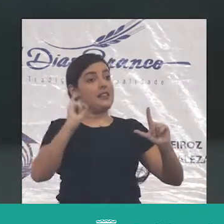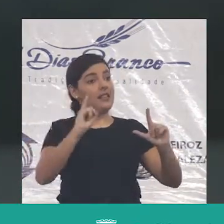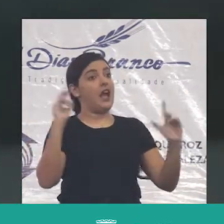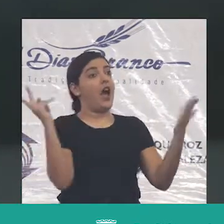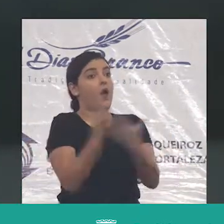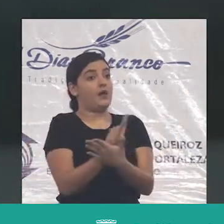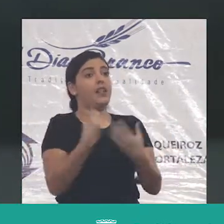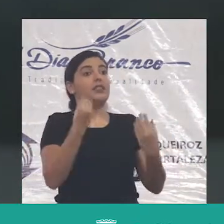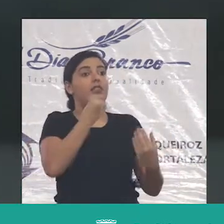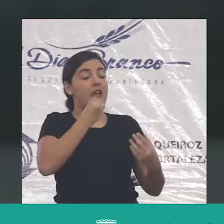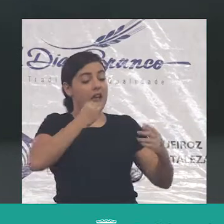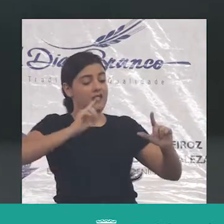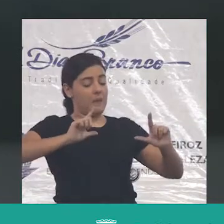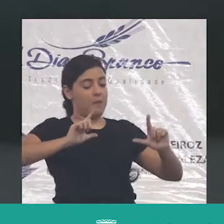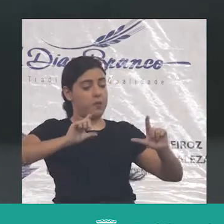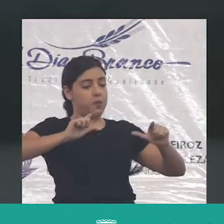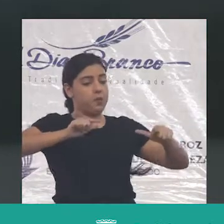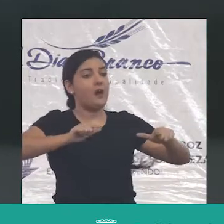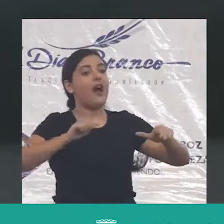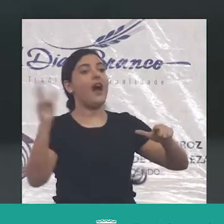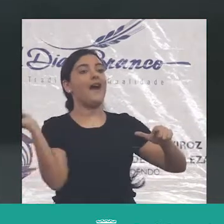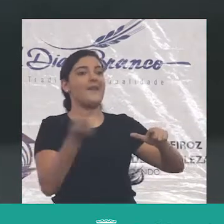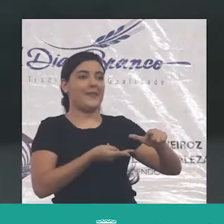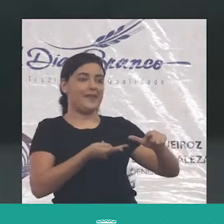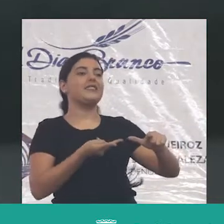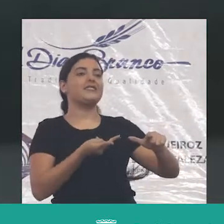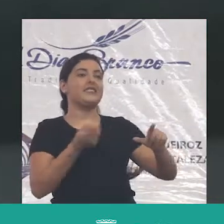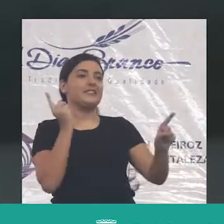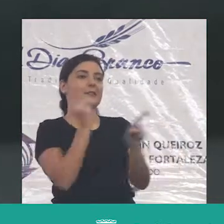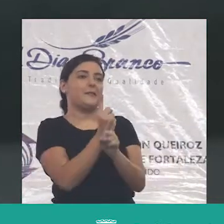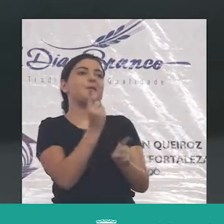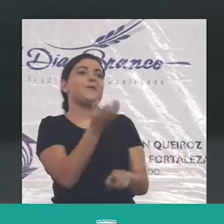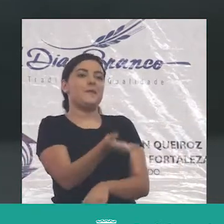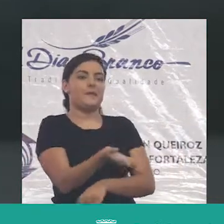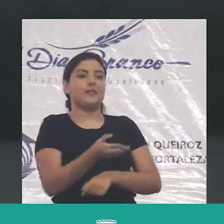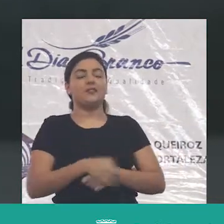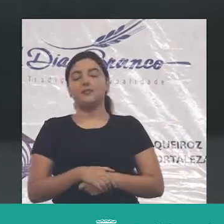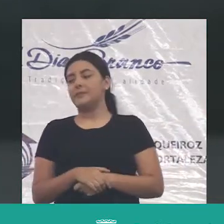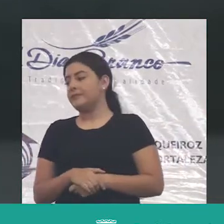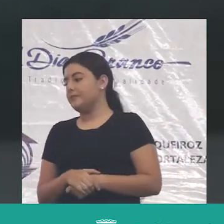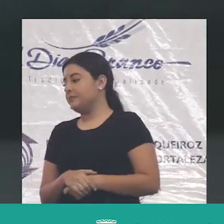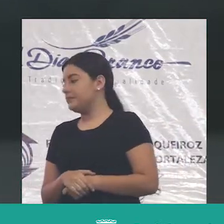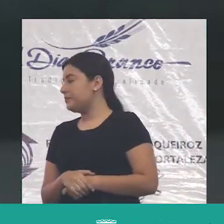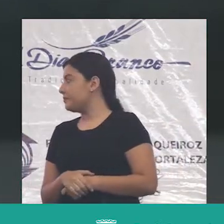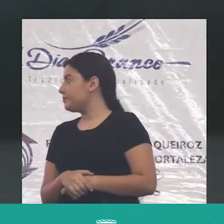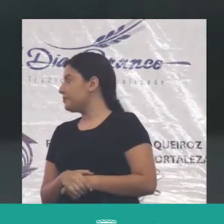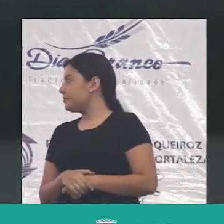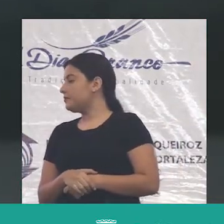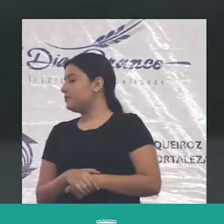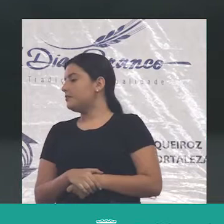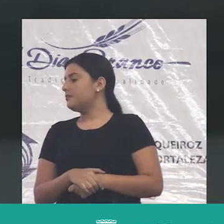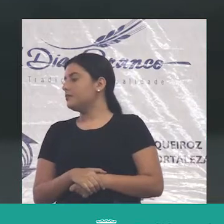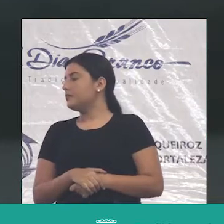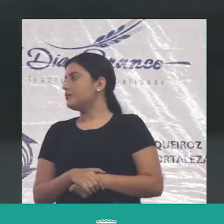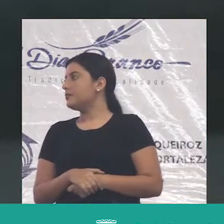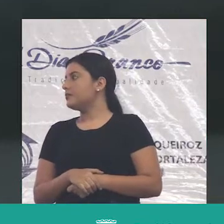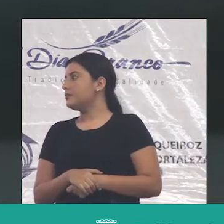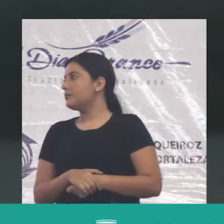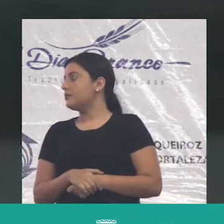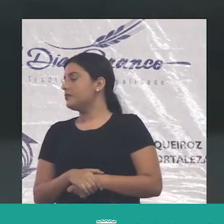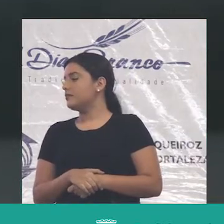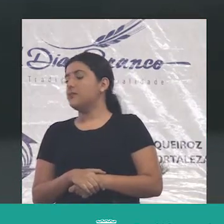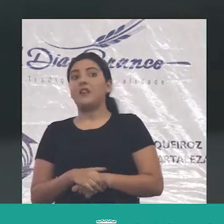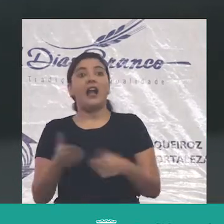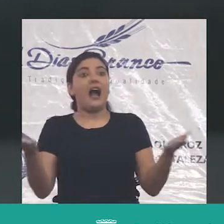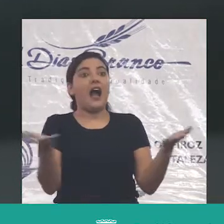caso, para deixar uma embaixo e a outra em cima, e você enxergar mais facilmente esse prisma na nossa figura. Até agora eu não fiz